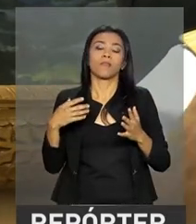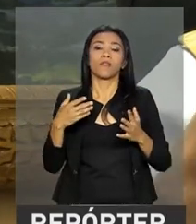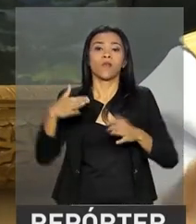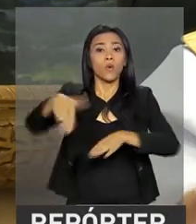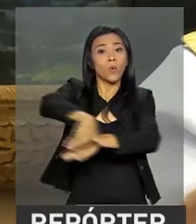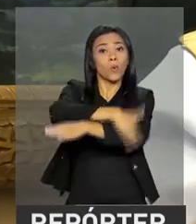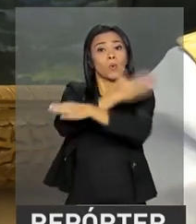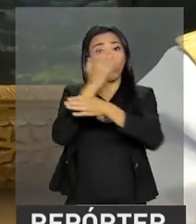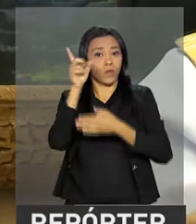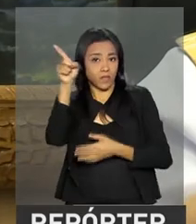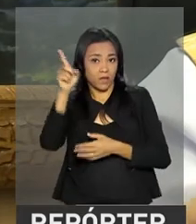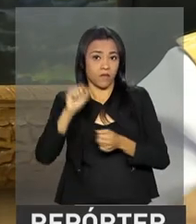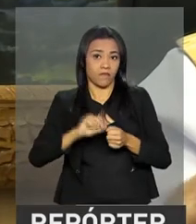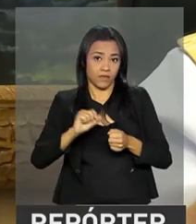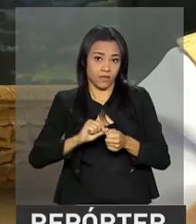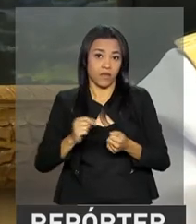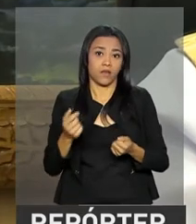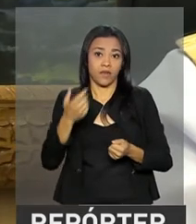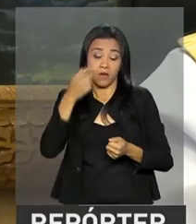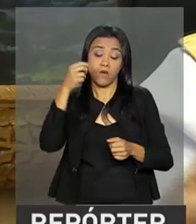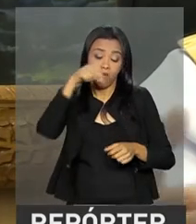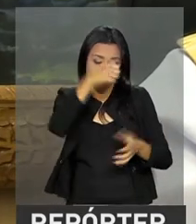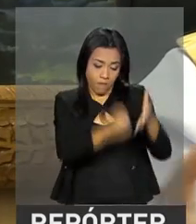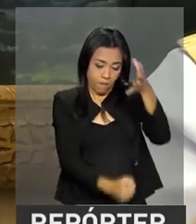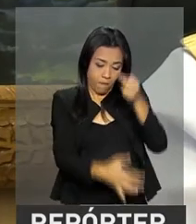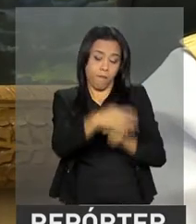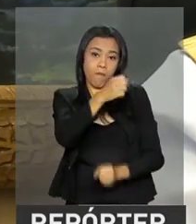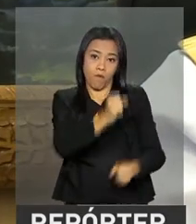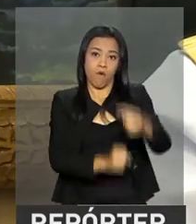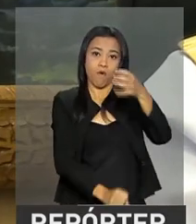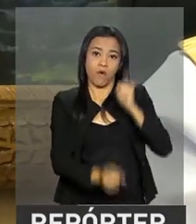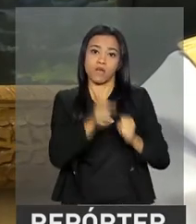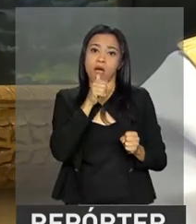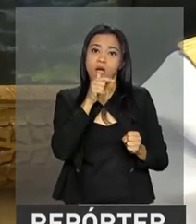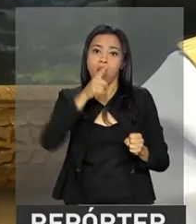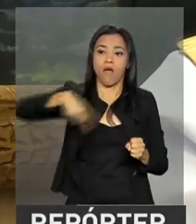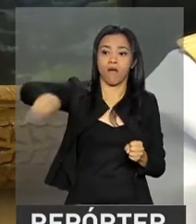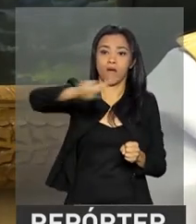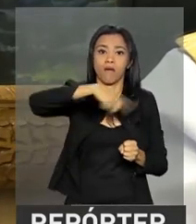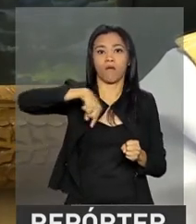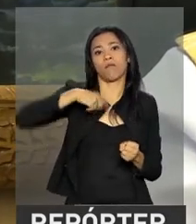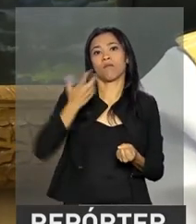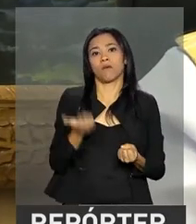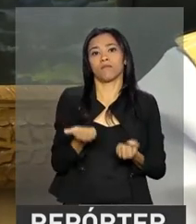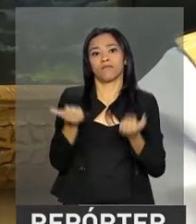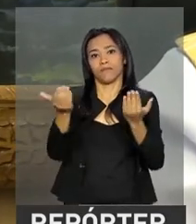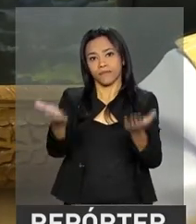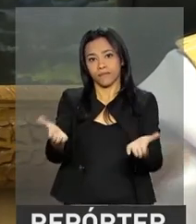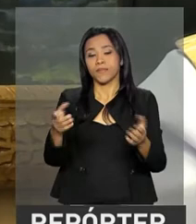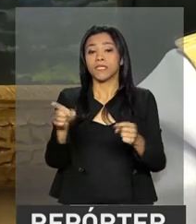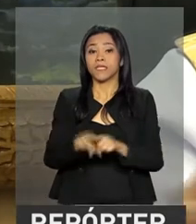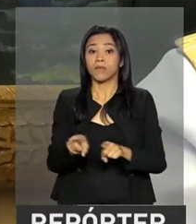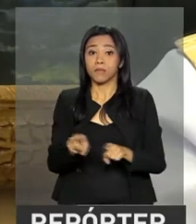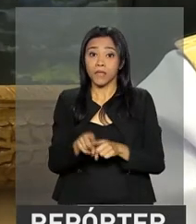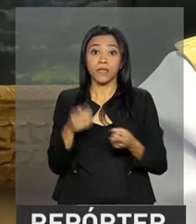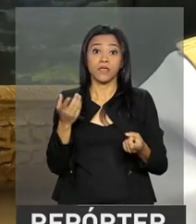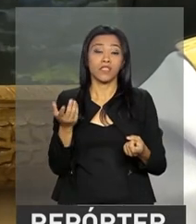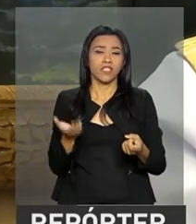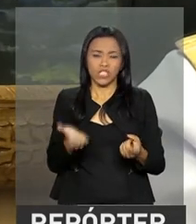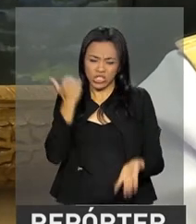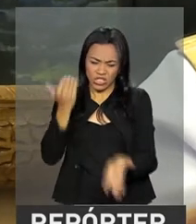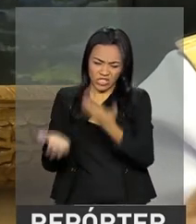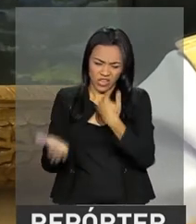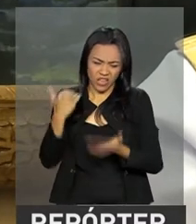fizeram cavaram pós por prover água população retiraram os comuns nas ruas